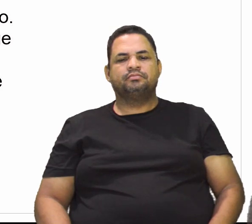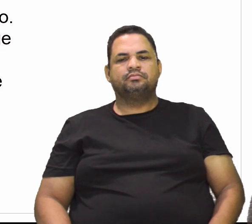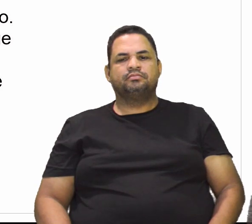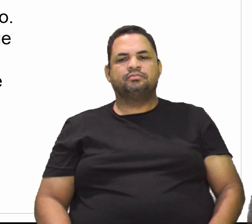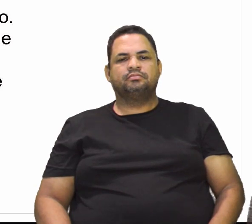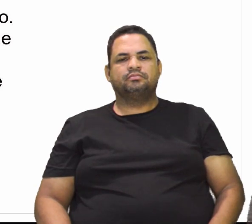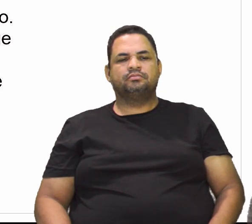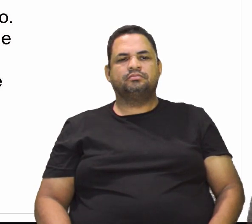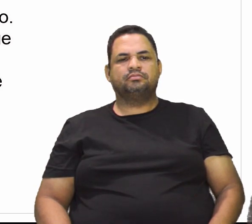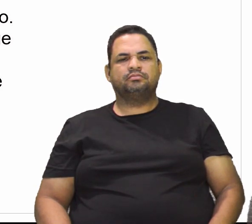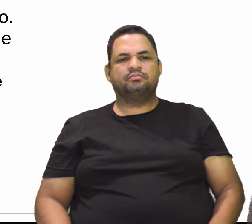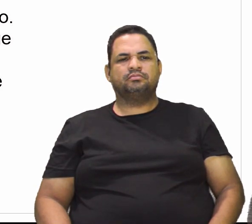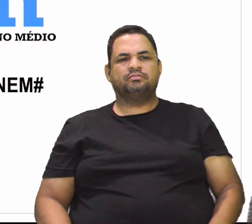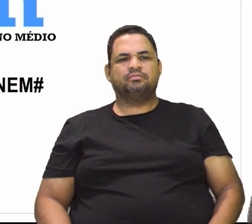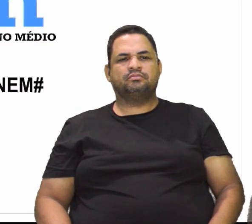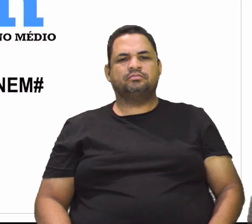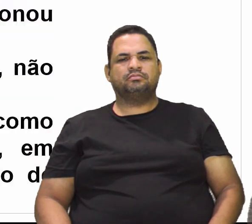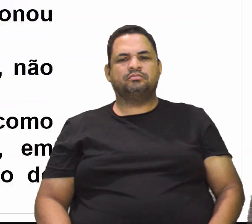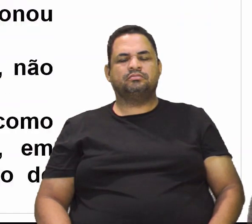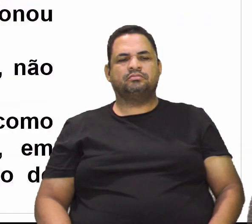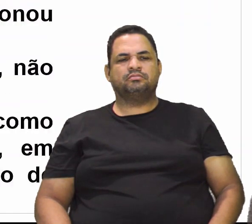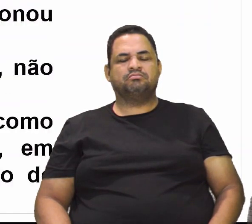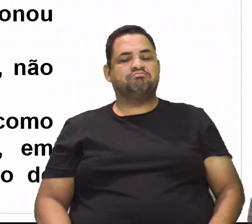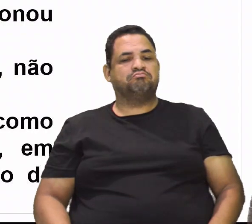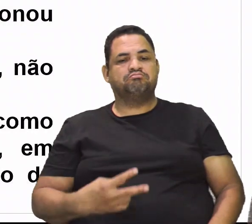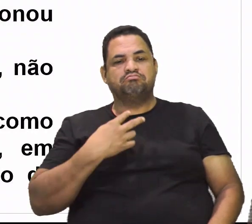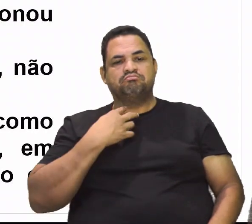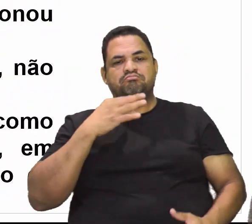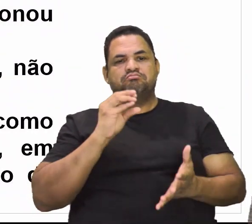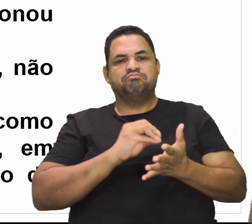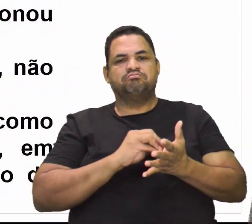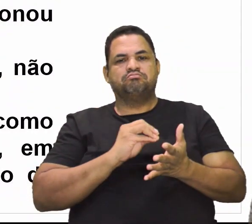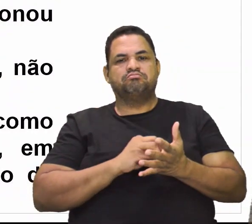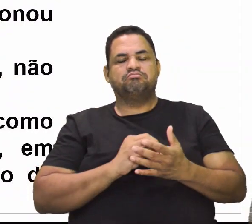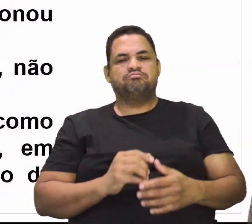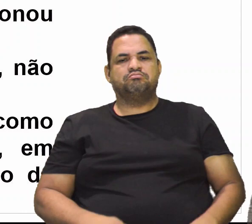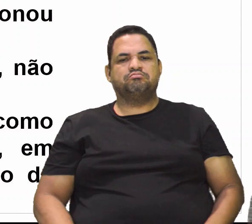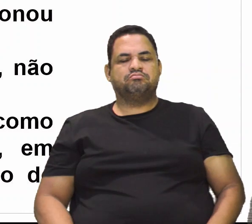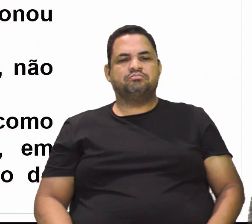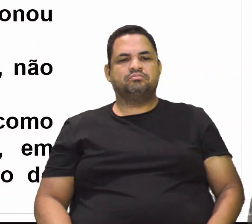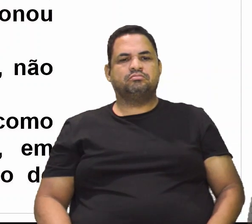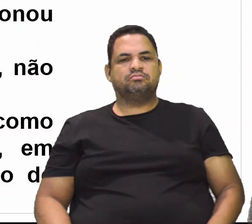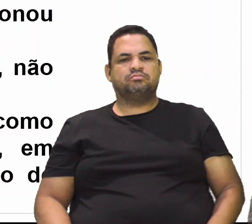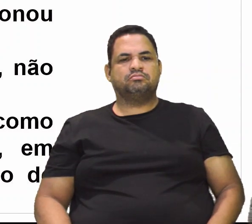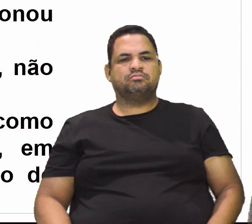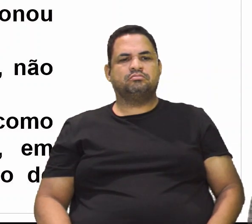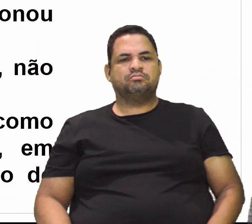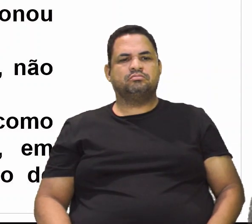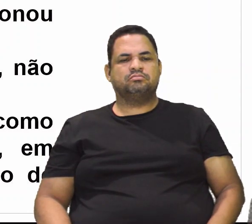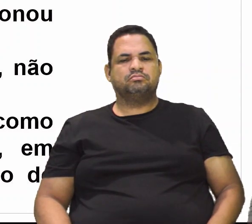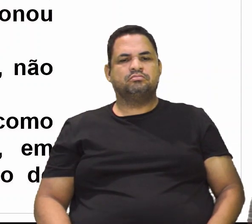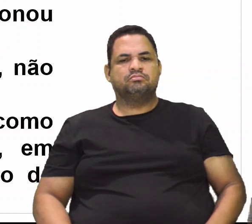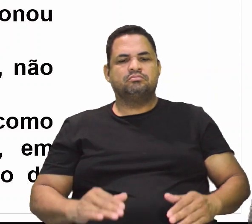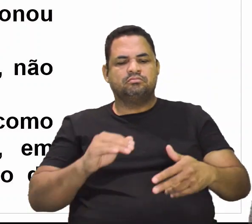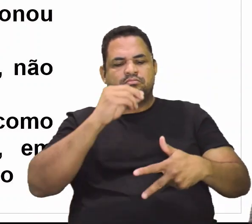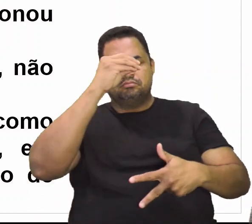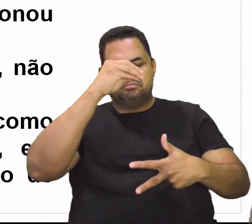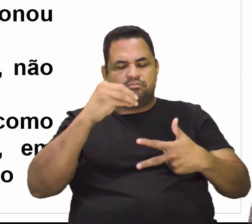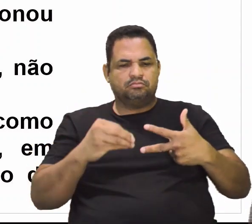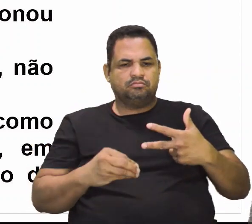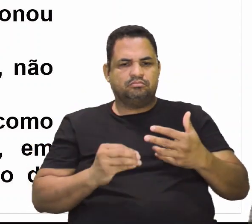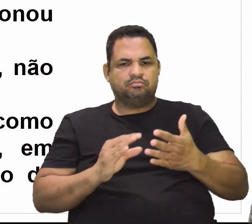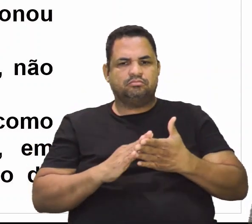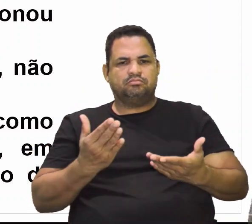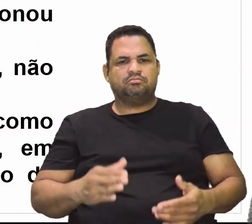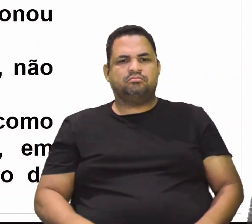E claro, não podia faltar, se liga no Enem. Se liga no Enem, ele traz o